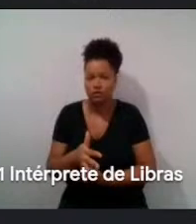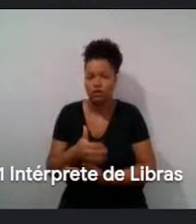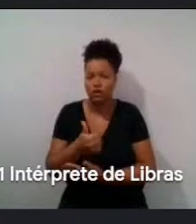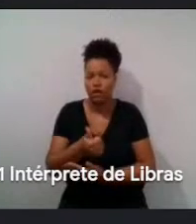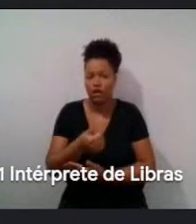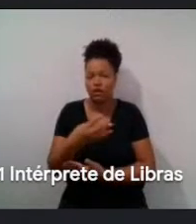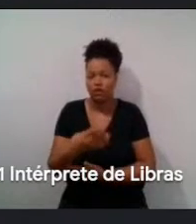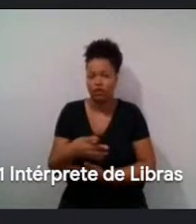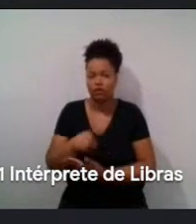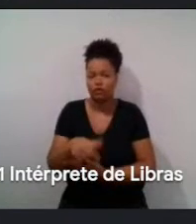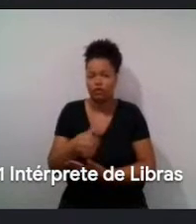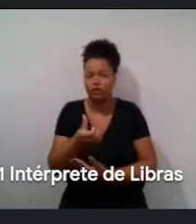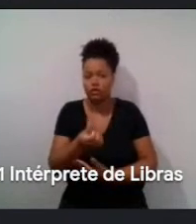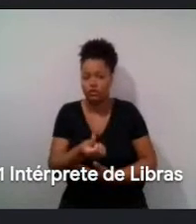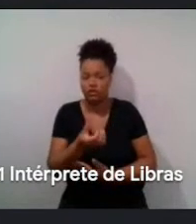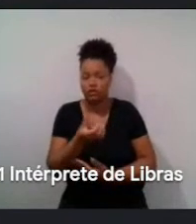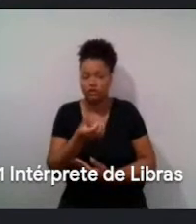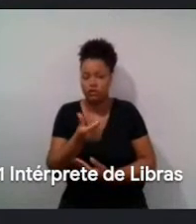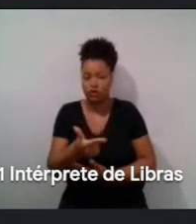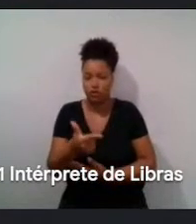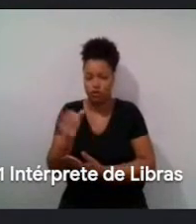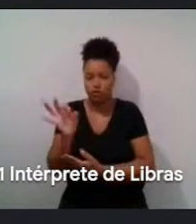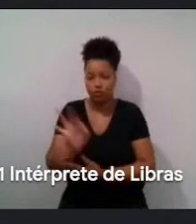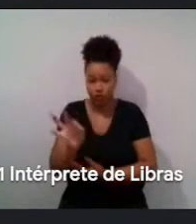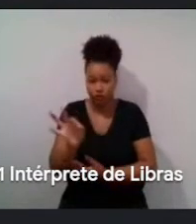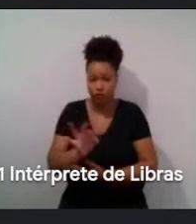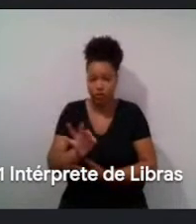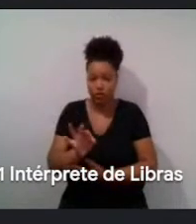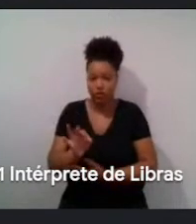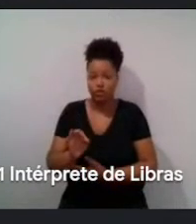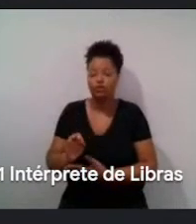14,62% dos recursos declarados em campanha.